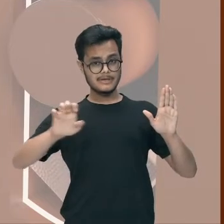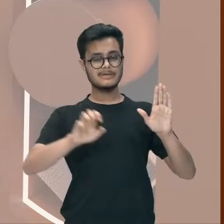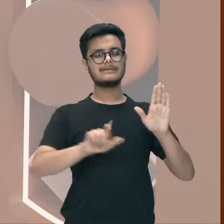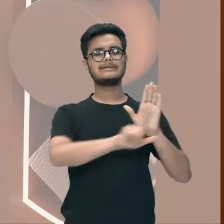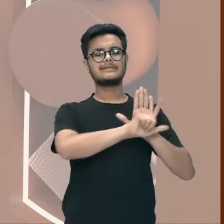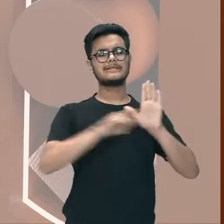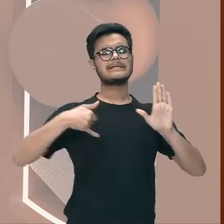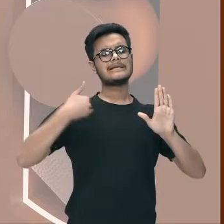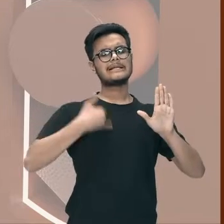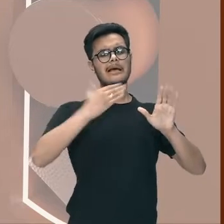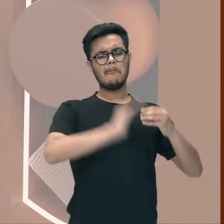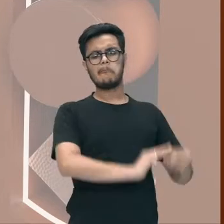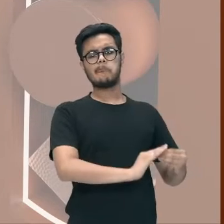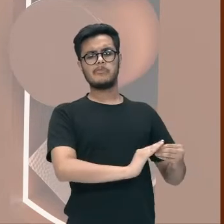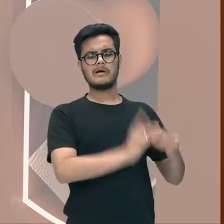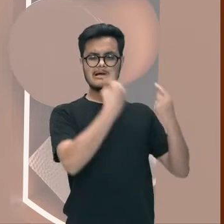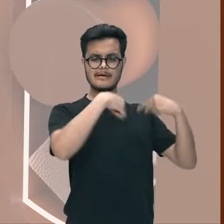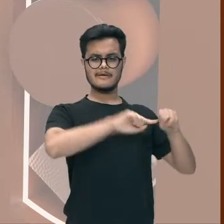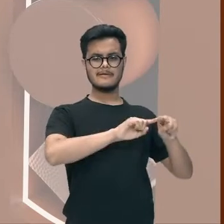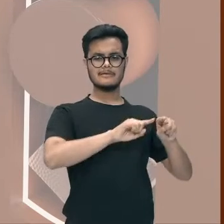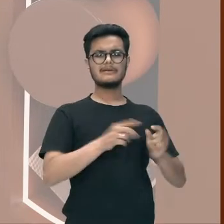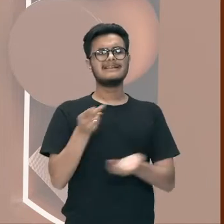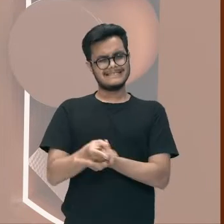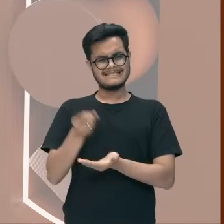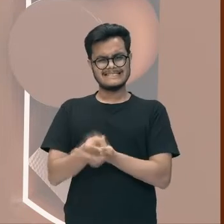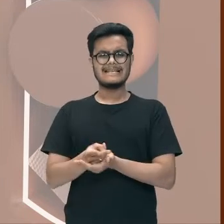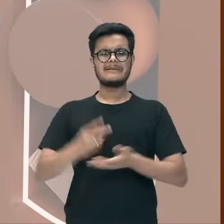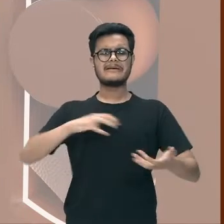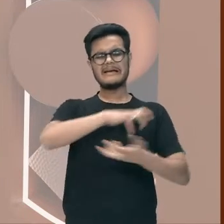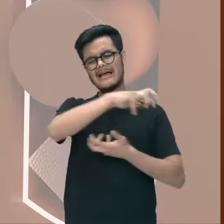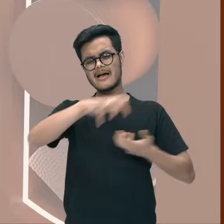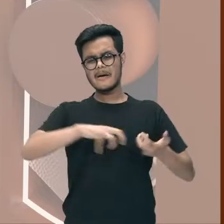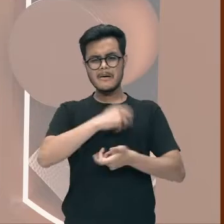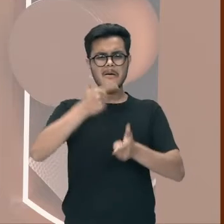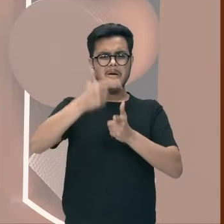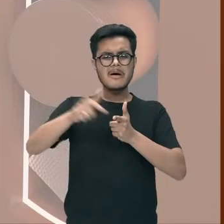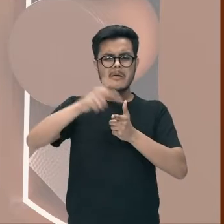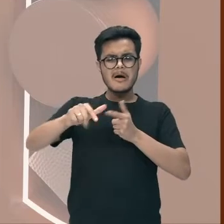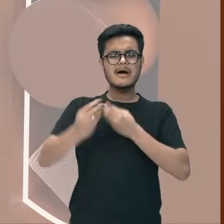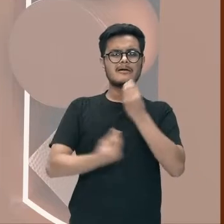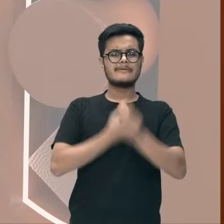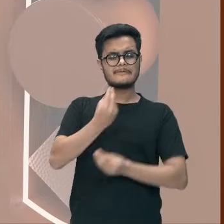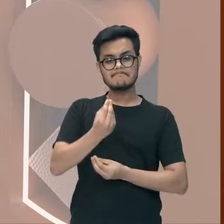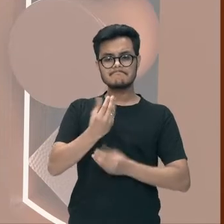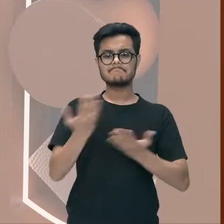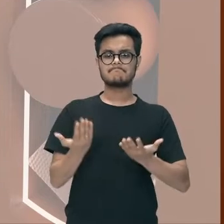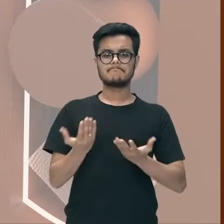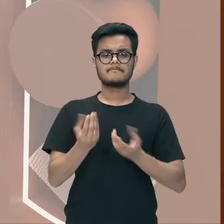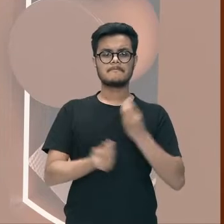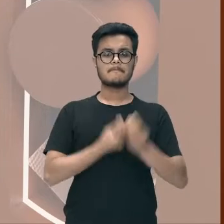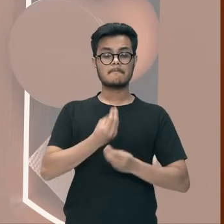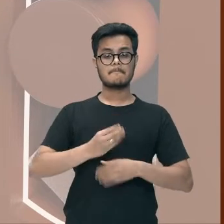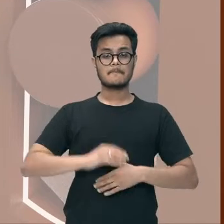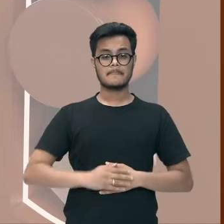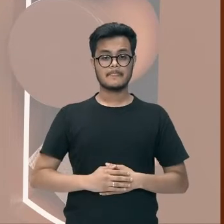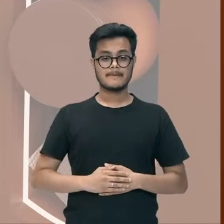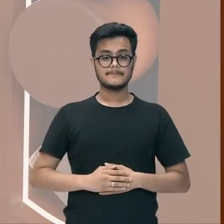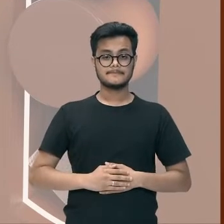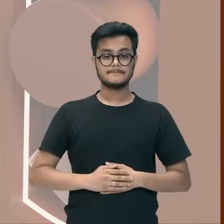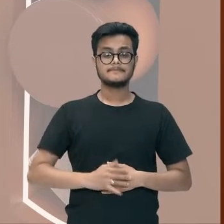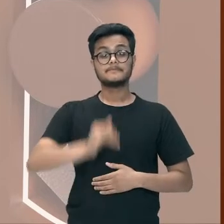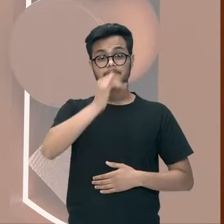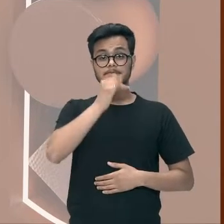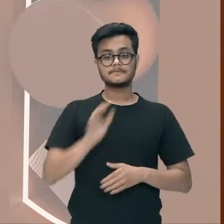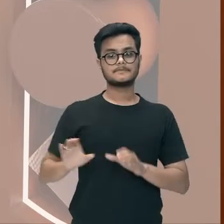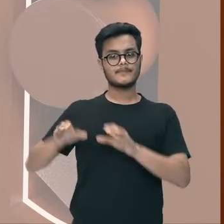que, se a gente observar, ele vive de golpes, né? Vive dando golpe. Então aí, o que aconteceu? As elites